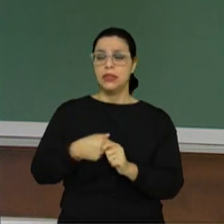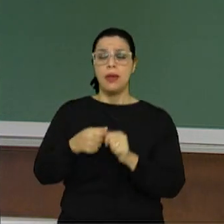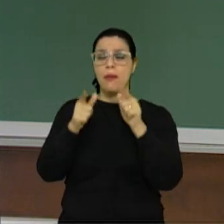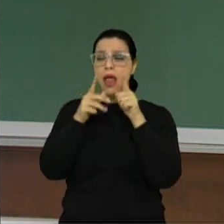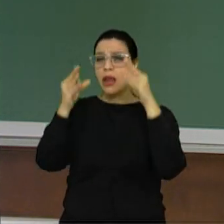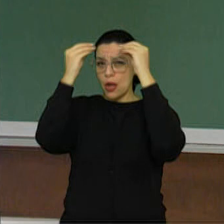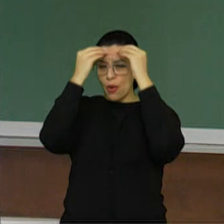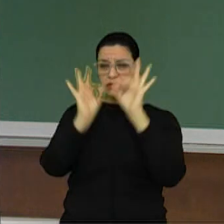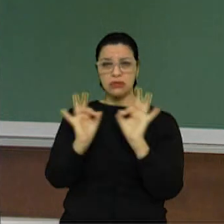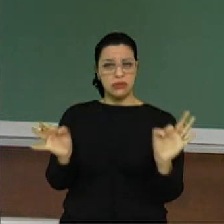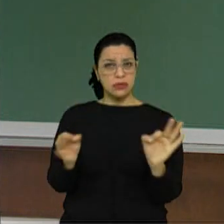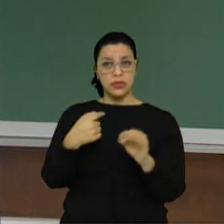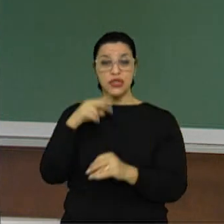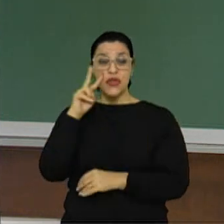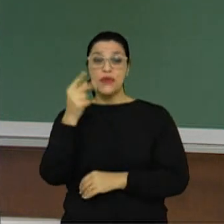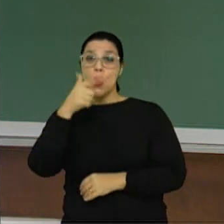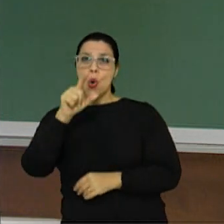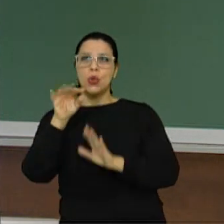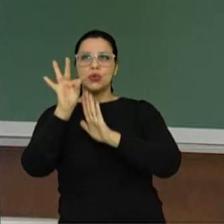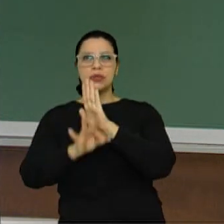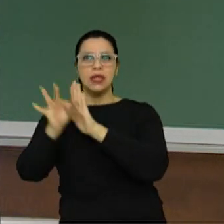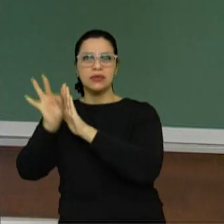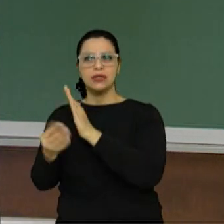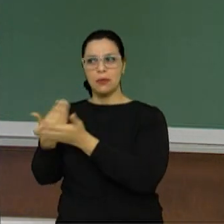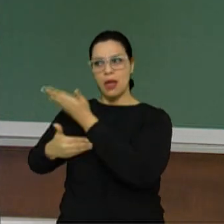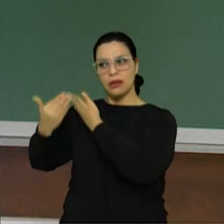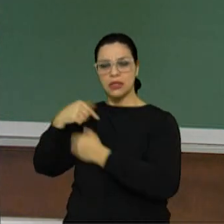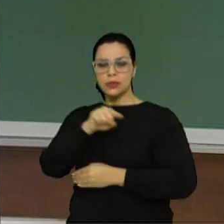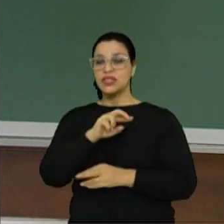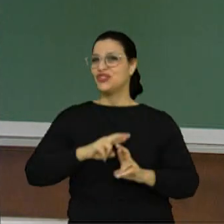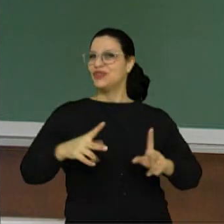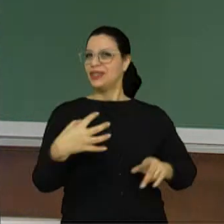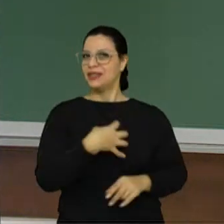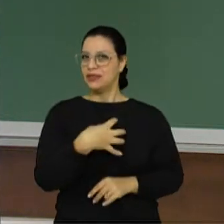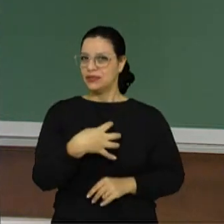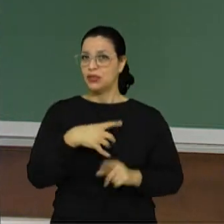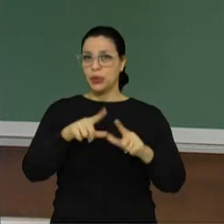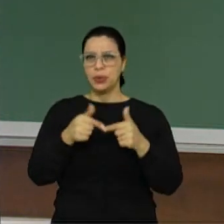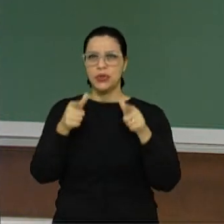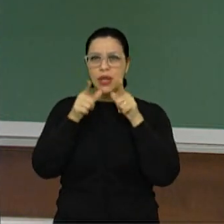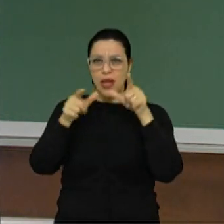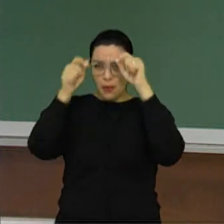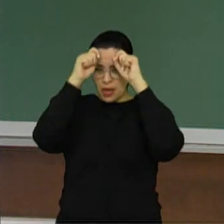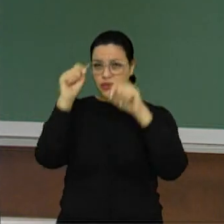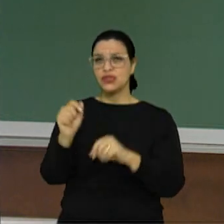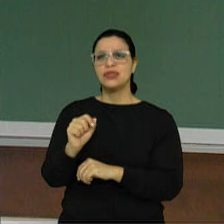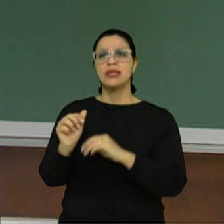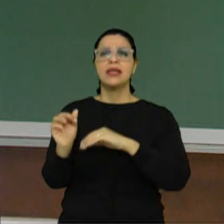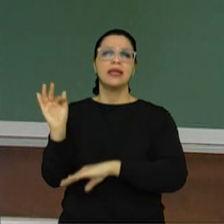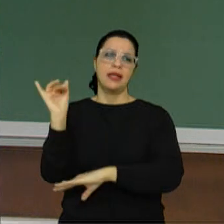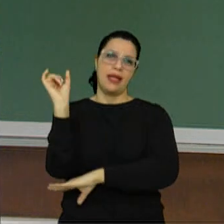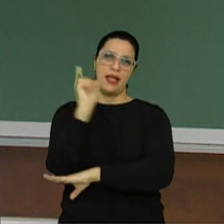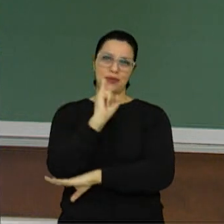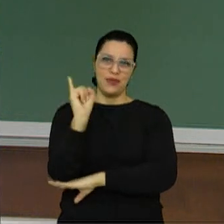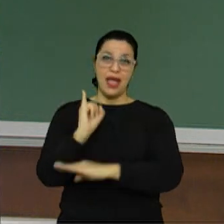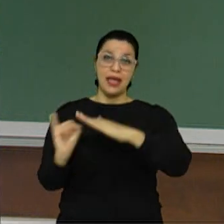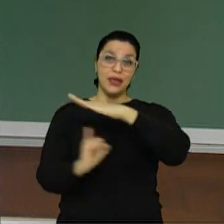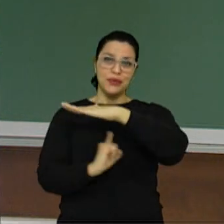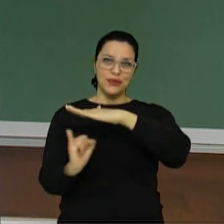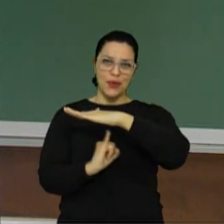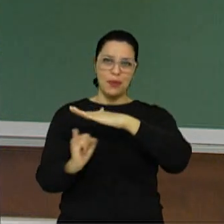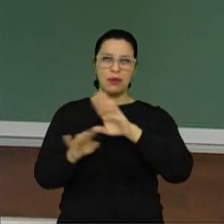vendo, né, nas outras poesias, composições mais antigas, né? Então, por isso, linguagem coloquial. O uso também